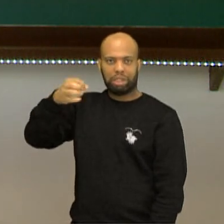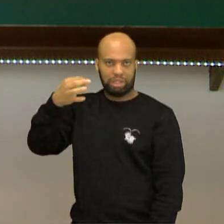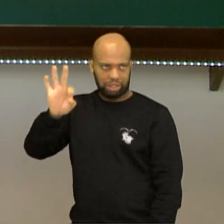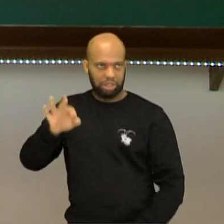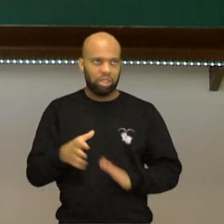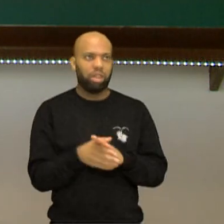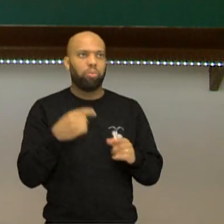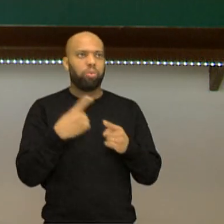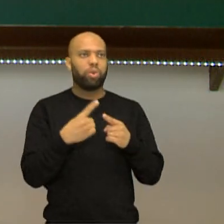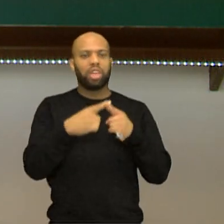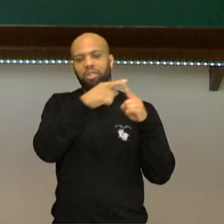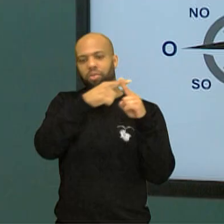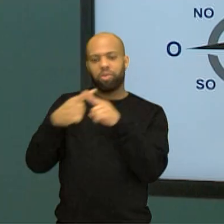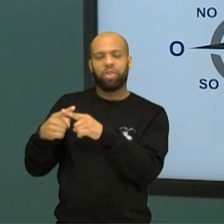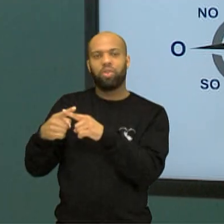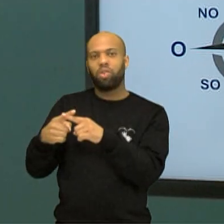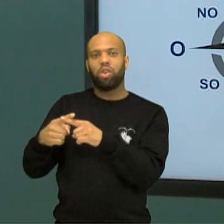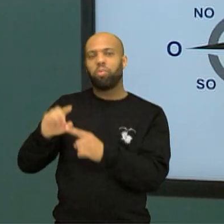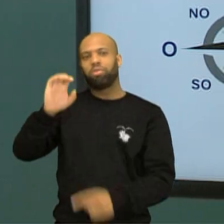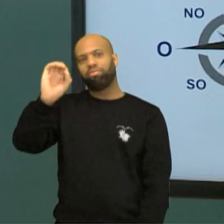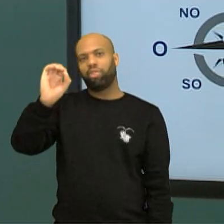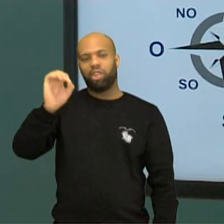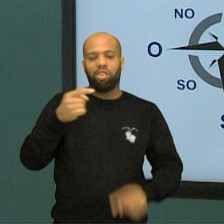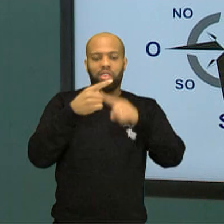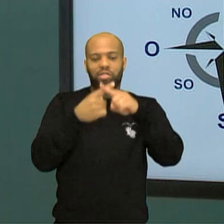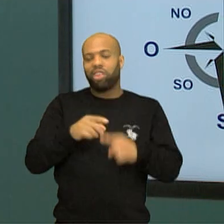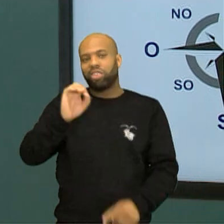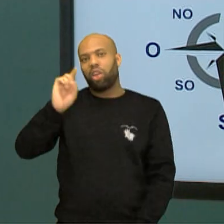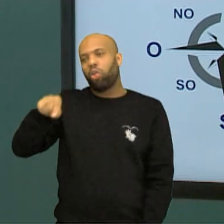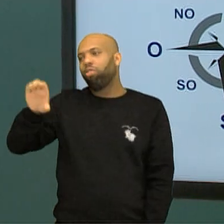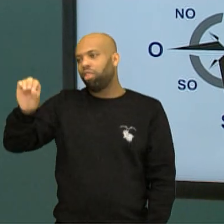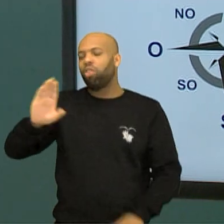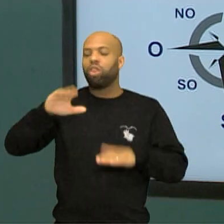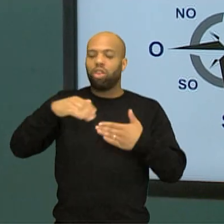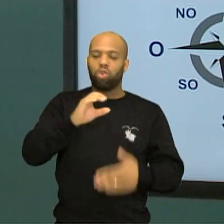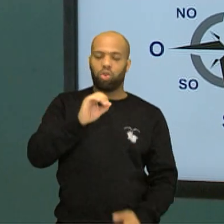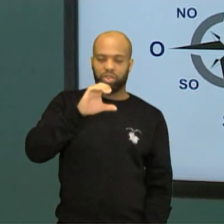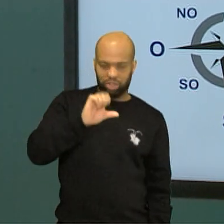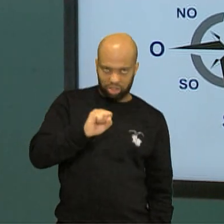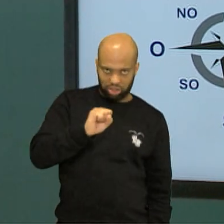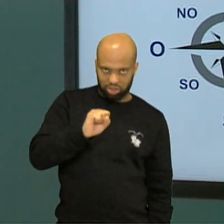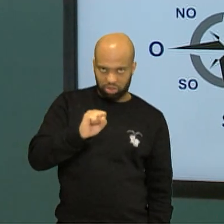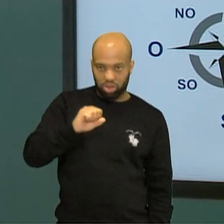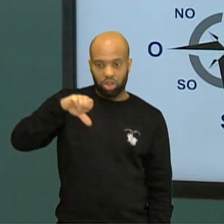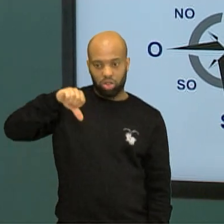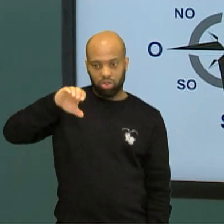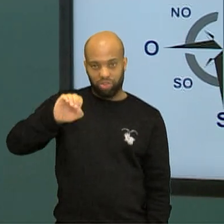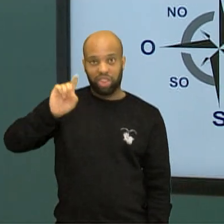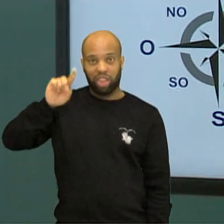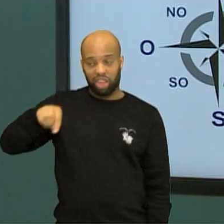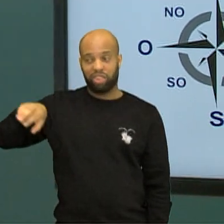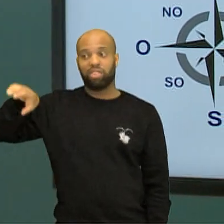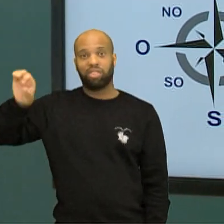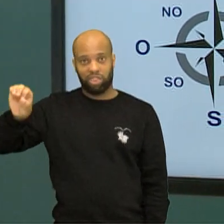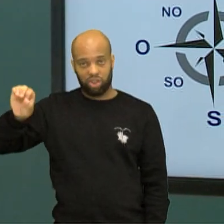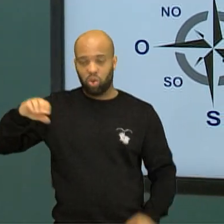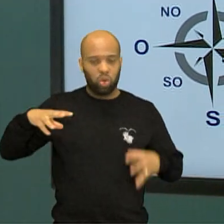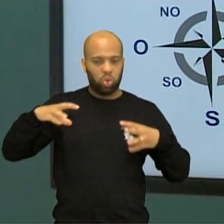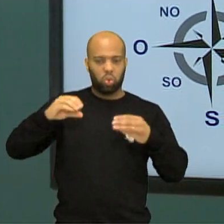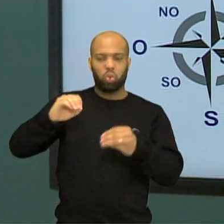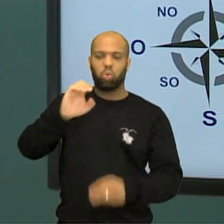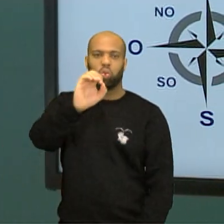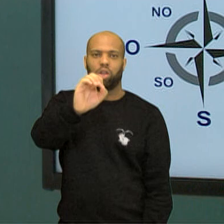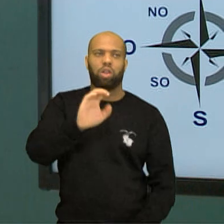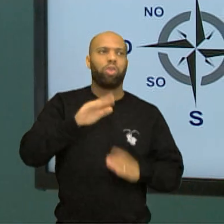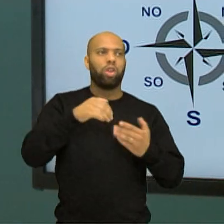Certo? Porque eu estou multiplicando o número por zero. Certo? Então, cosseno de 90 é zero, certo? E tudo vai zerar ali. O